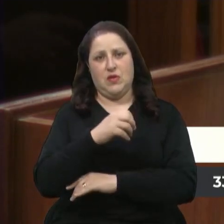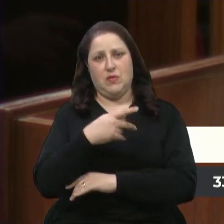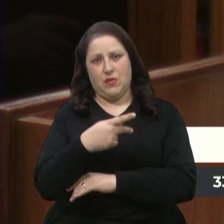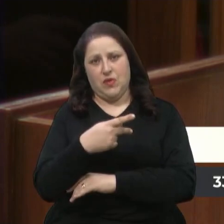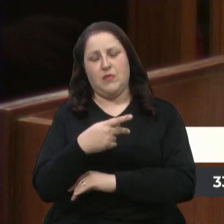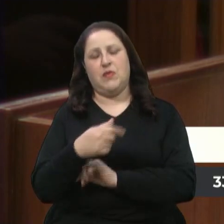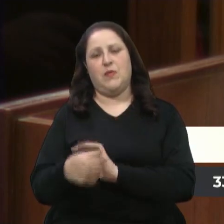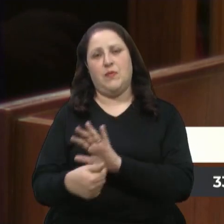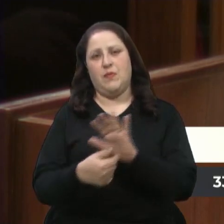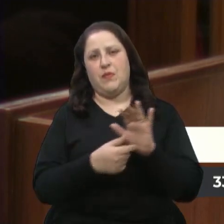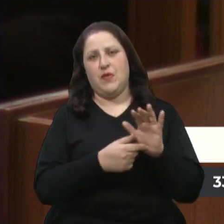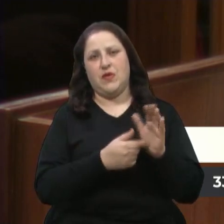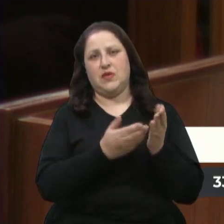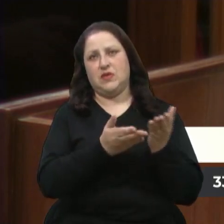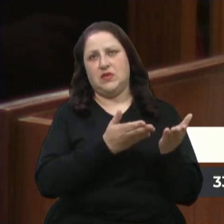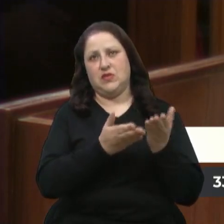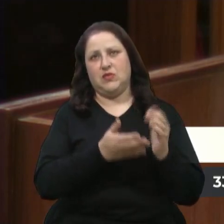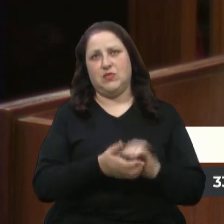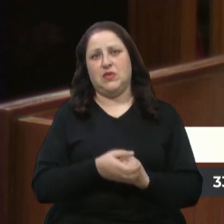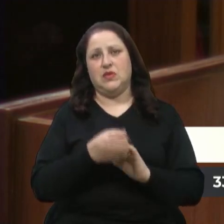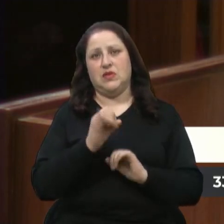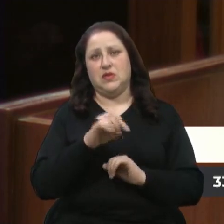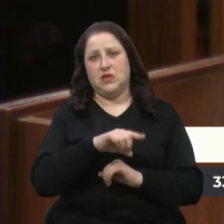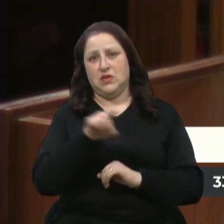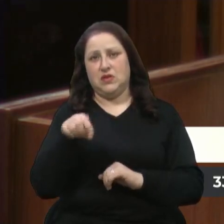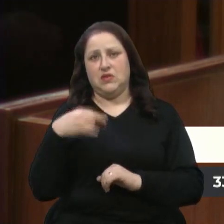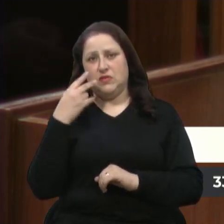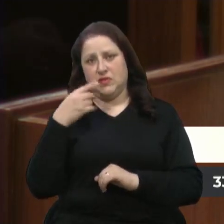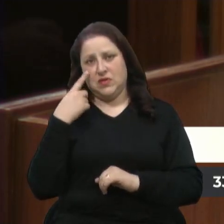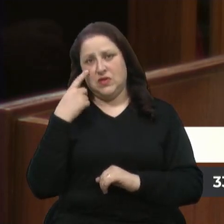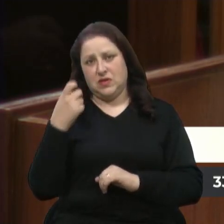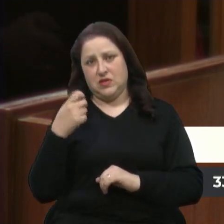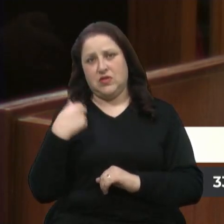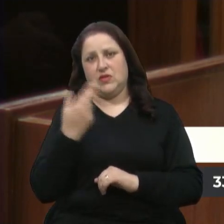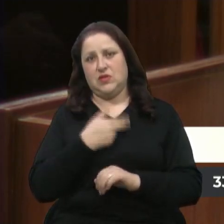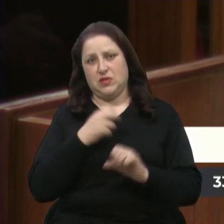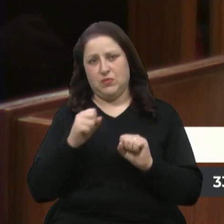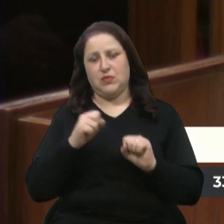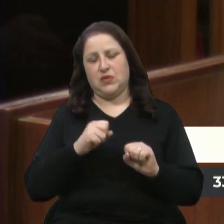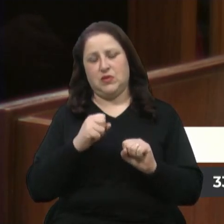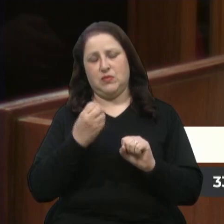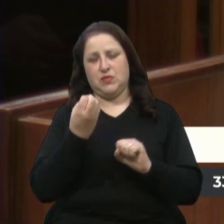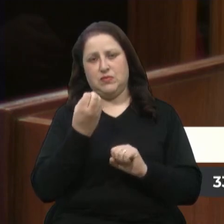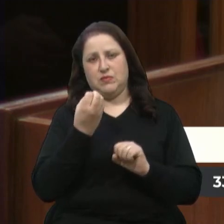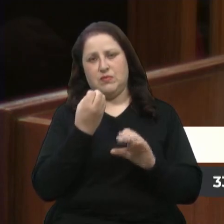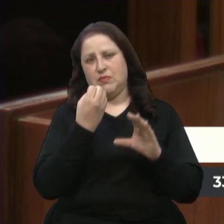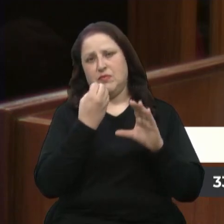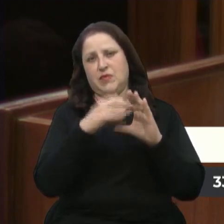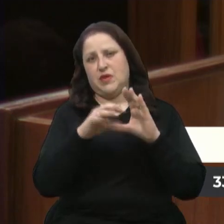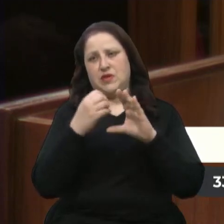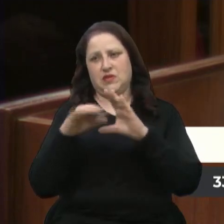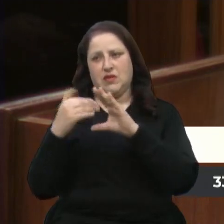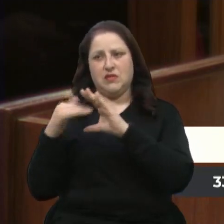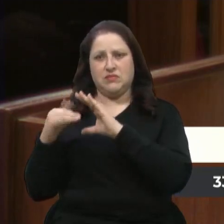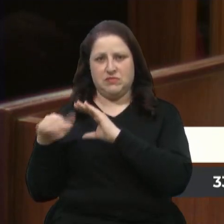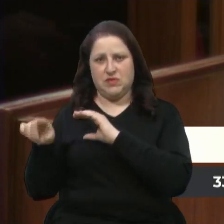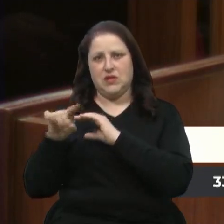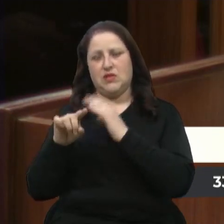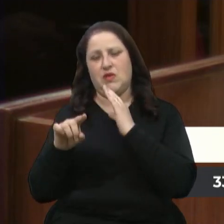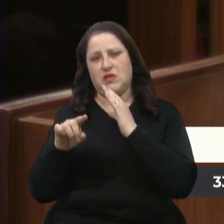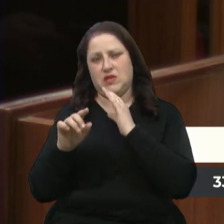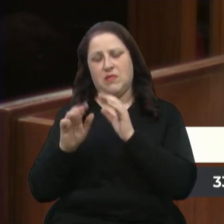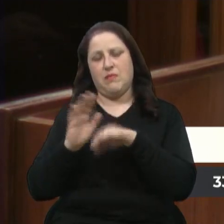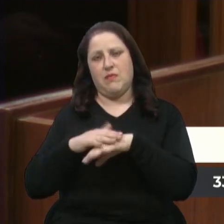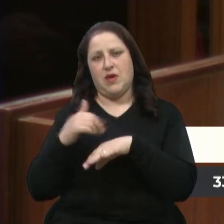que até, Rose, se os vereadores tiverem interesse, a gente pode disponibilizar, né, para conhecer um pouquinho mais o